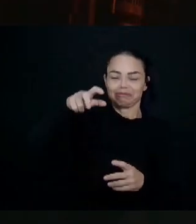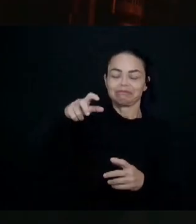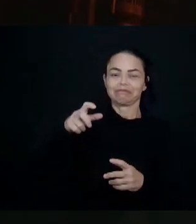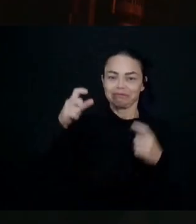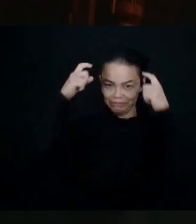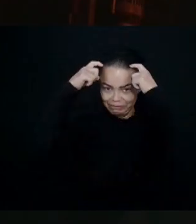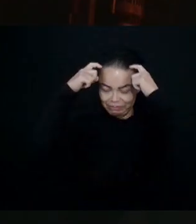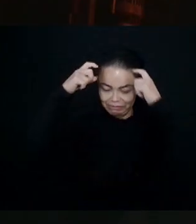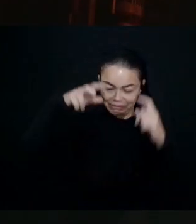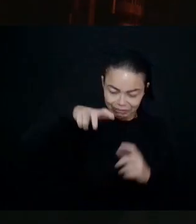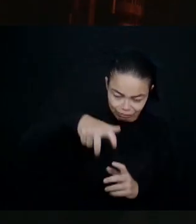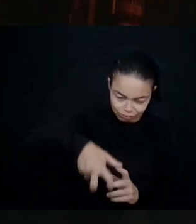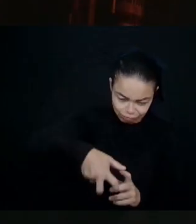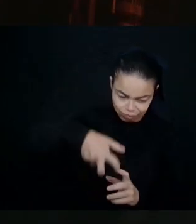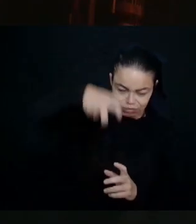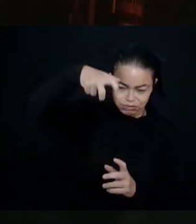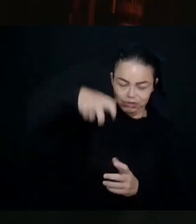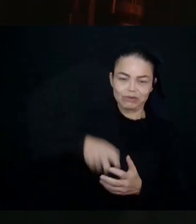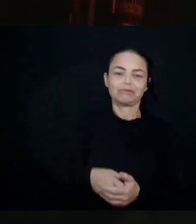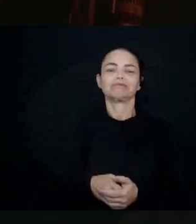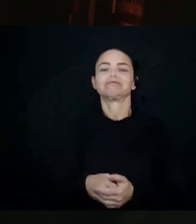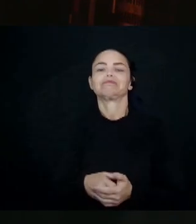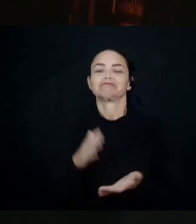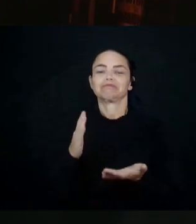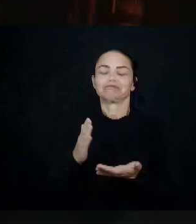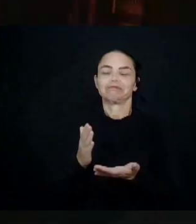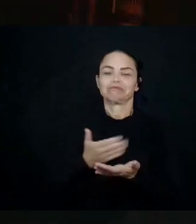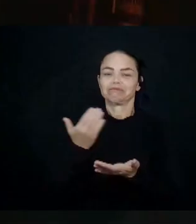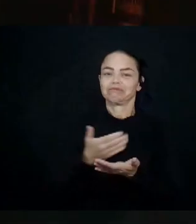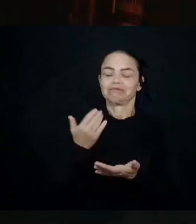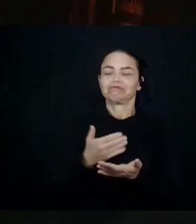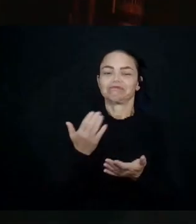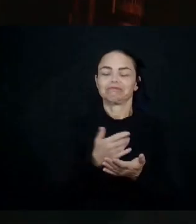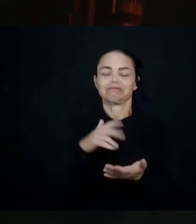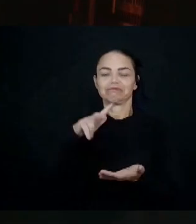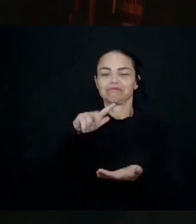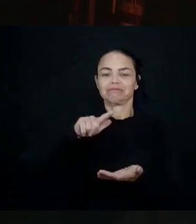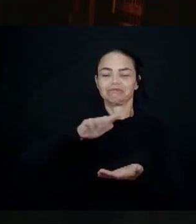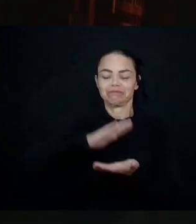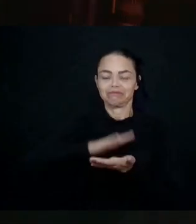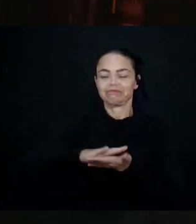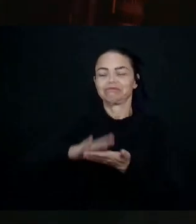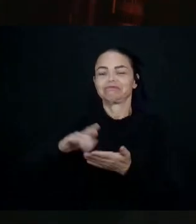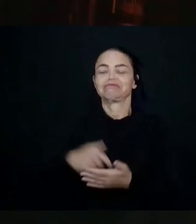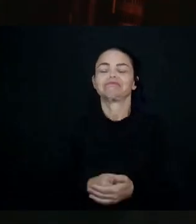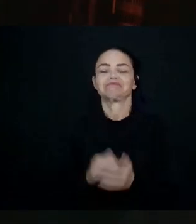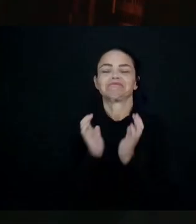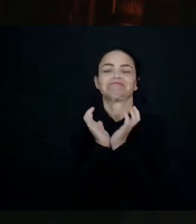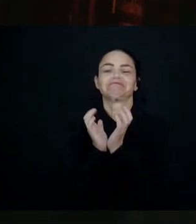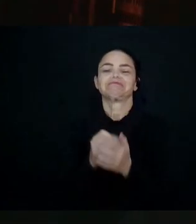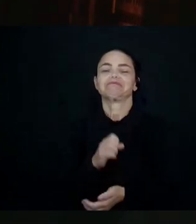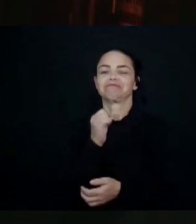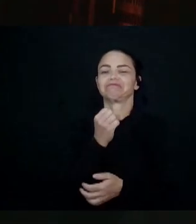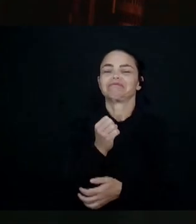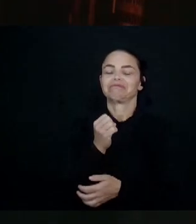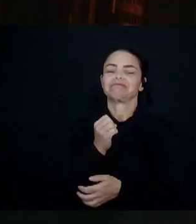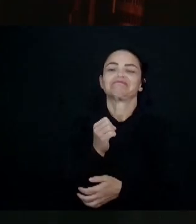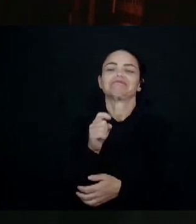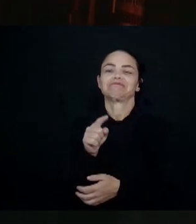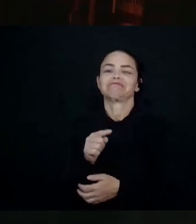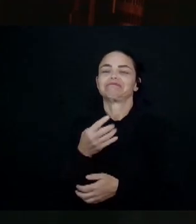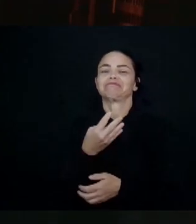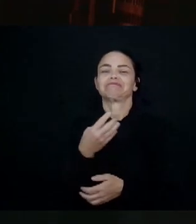a colecionar figurinhas da Copa agora. Vamos ver. 8h46, mais uma pergunta pra gente, produção. Vamos ver quem é que tá